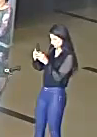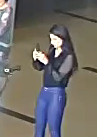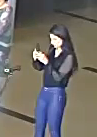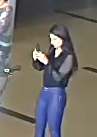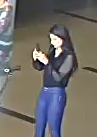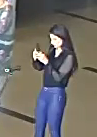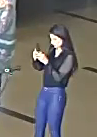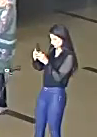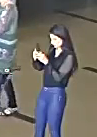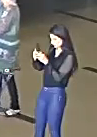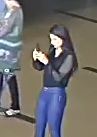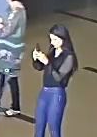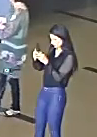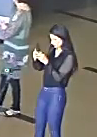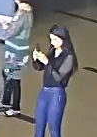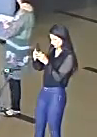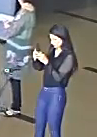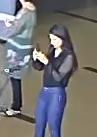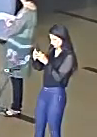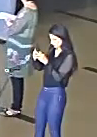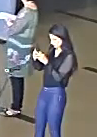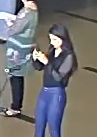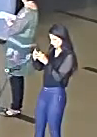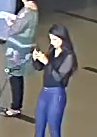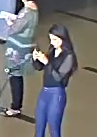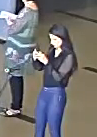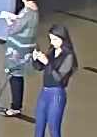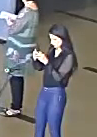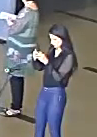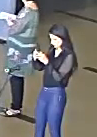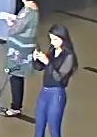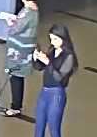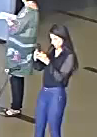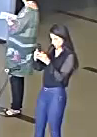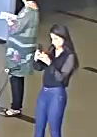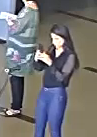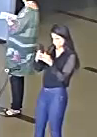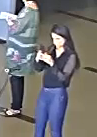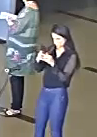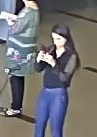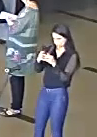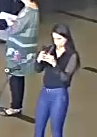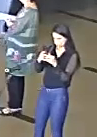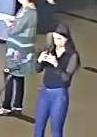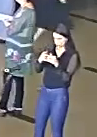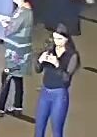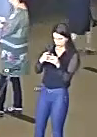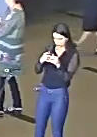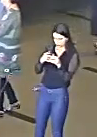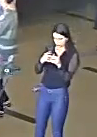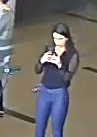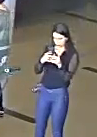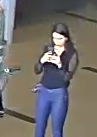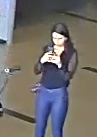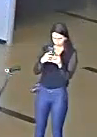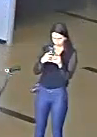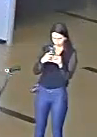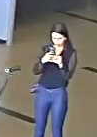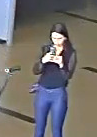eh se colocaria uma instalação de uma uma cerca e pelos relatos que nós temos eu não sou daqui né sou de de fora mas vou lá conhecer